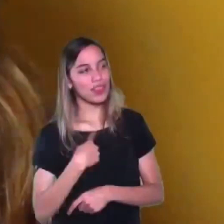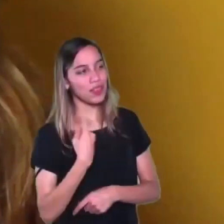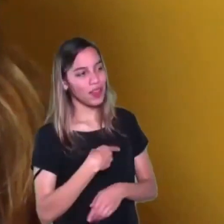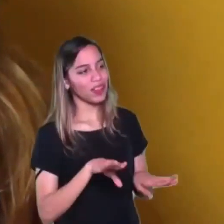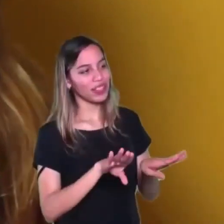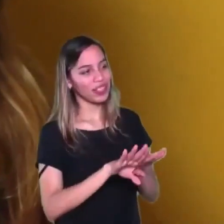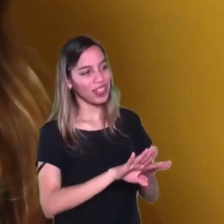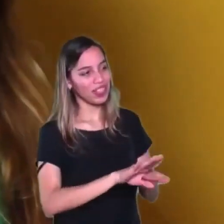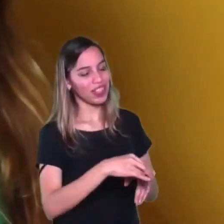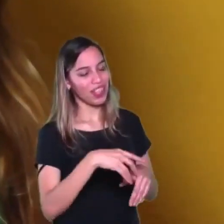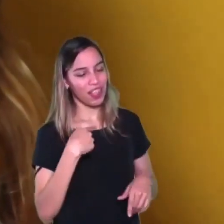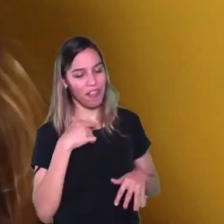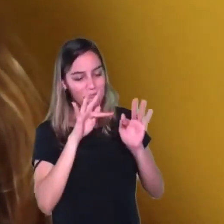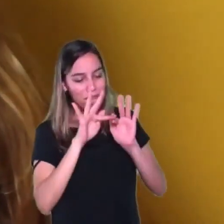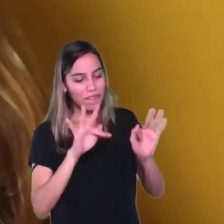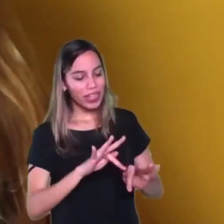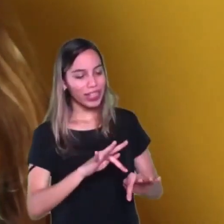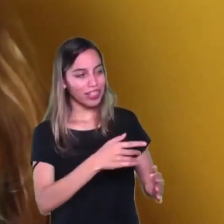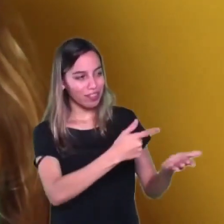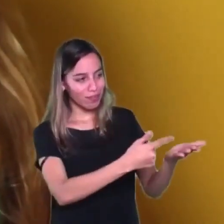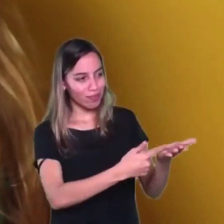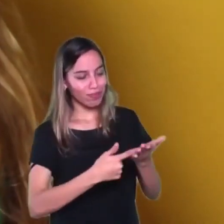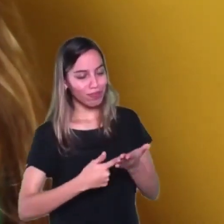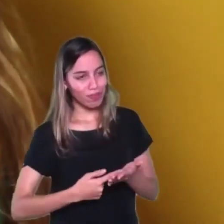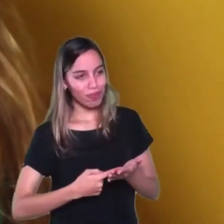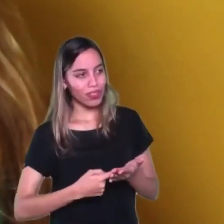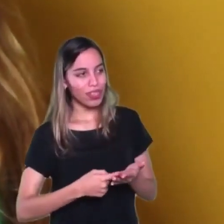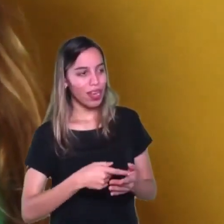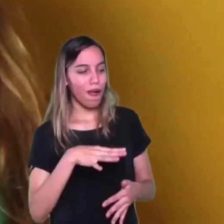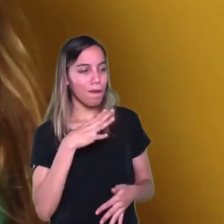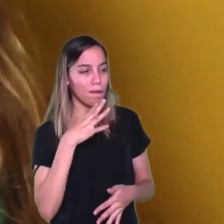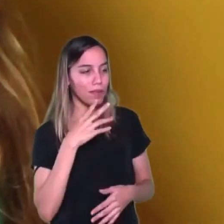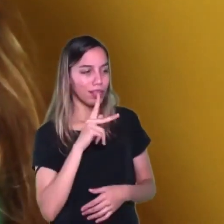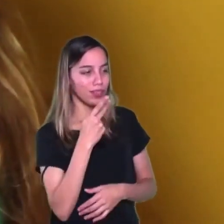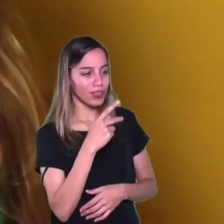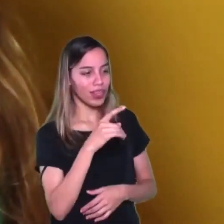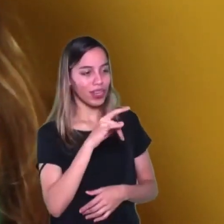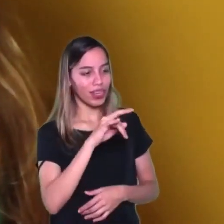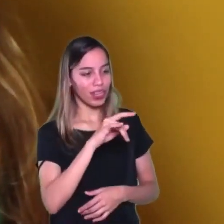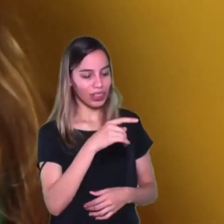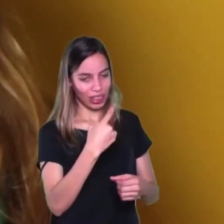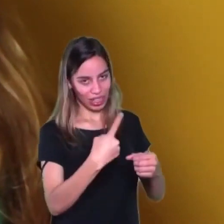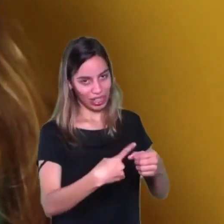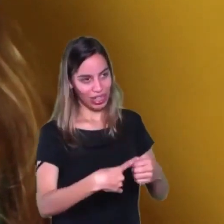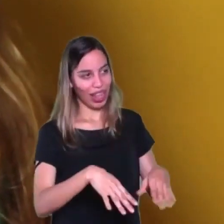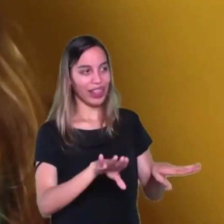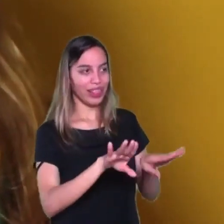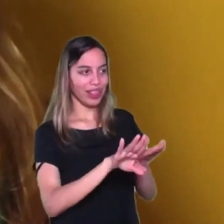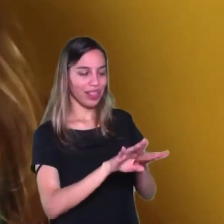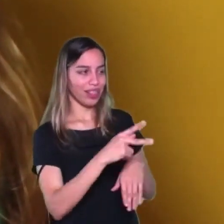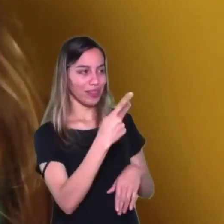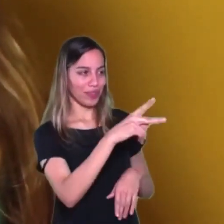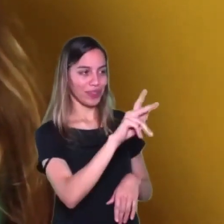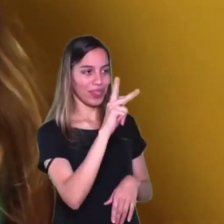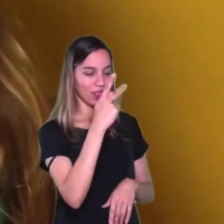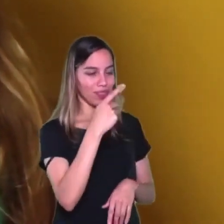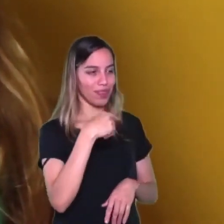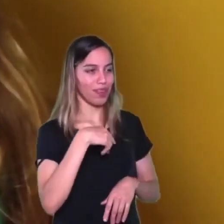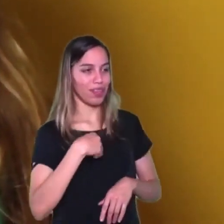receber, conhecer um pouco mais da história de Itaúna, a sua história, né, na literatura, no jornalismo, com os